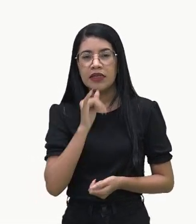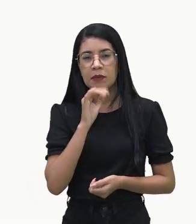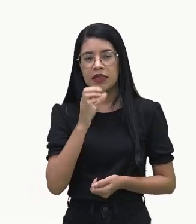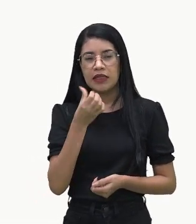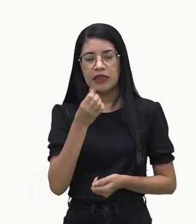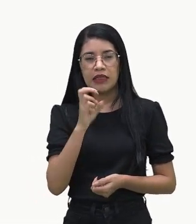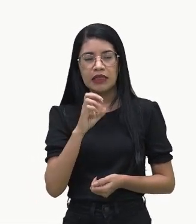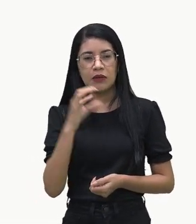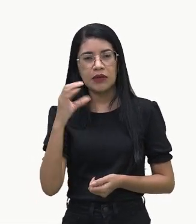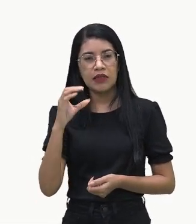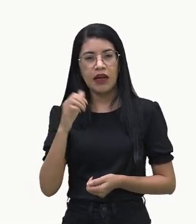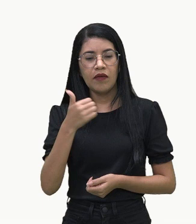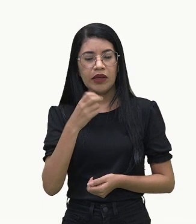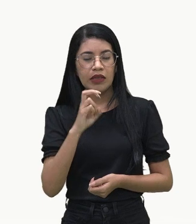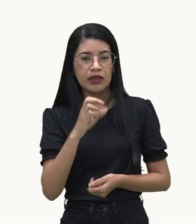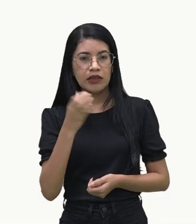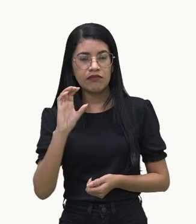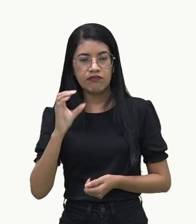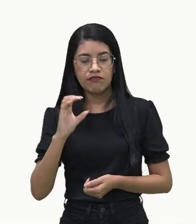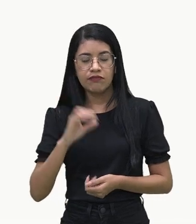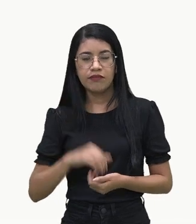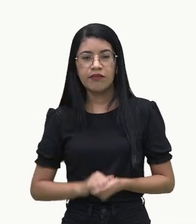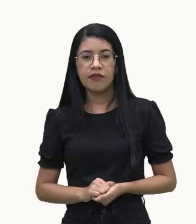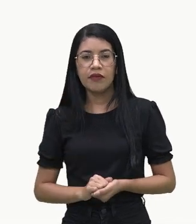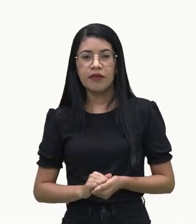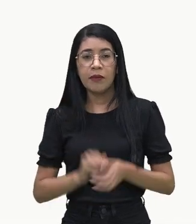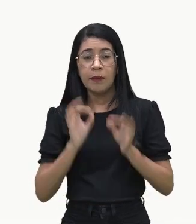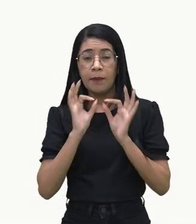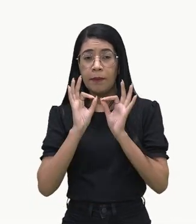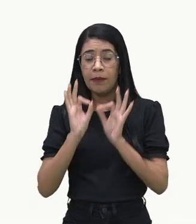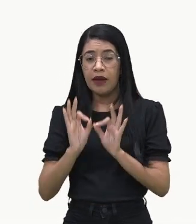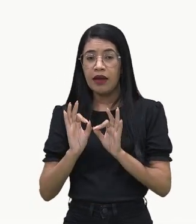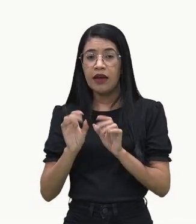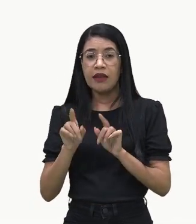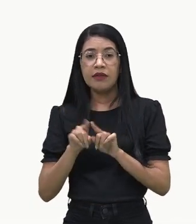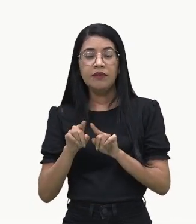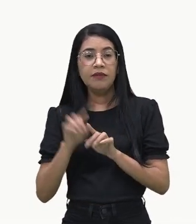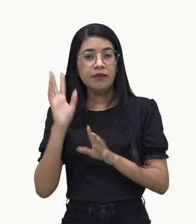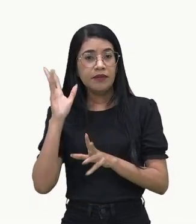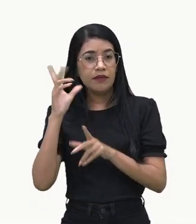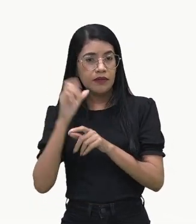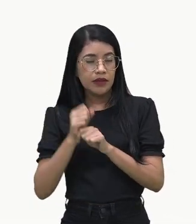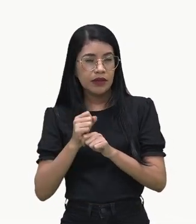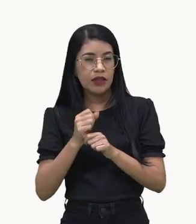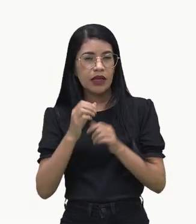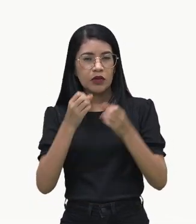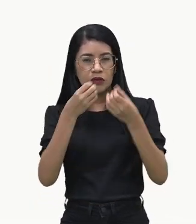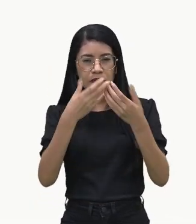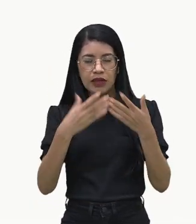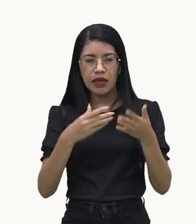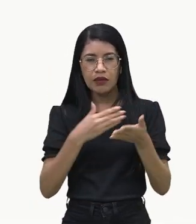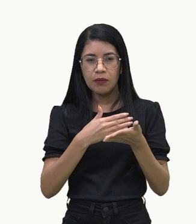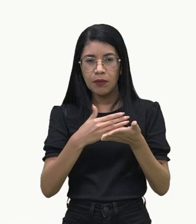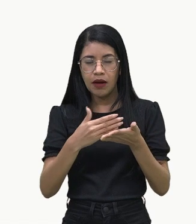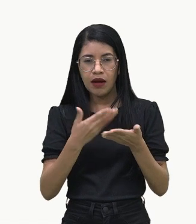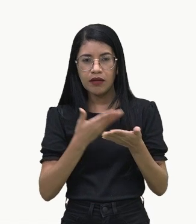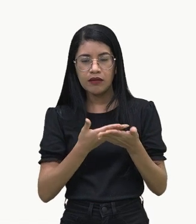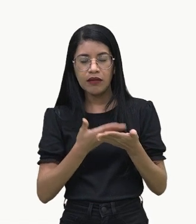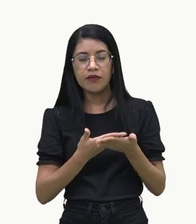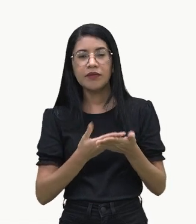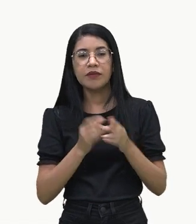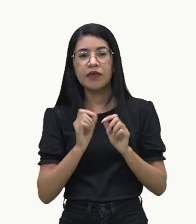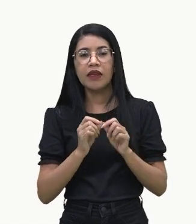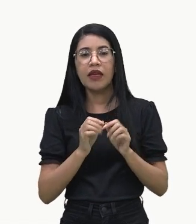e 15 centavos. Observando, lembrando aí, início da aula, as observações